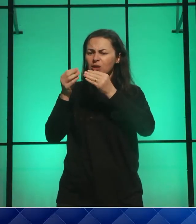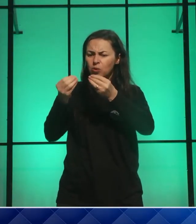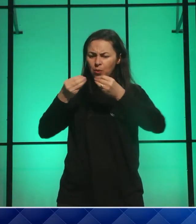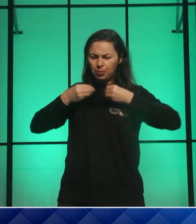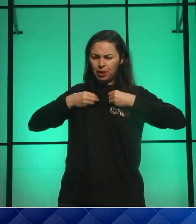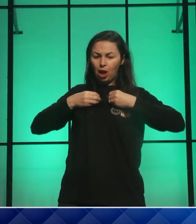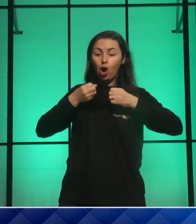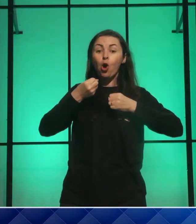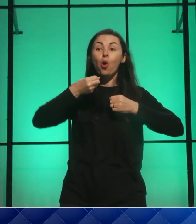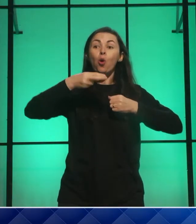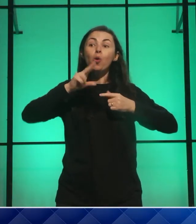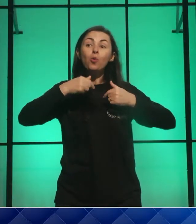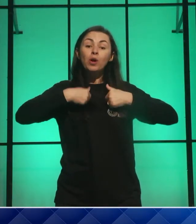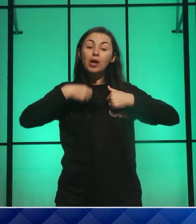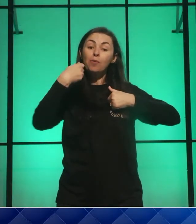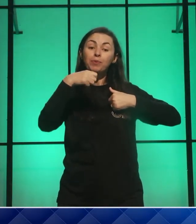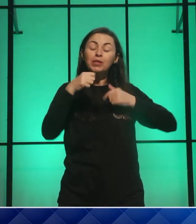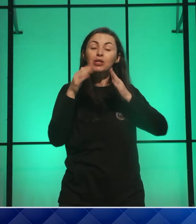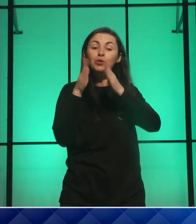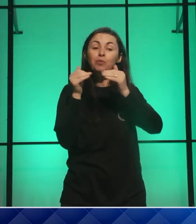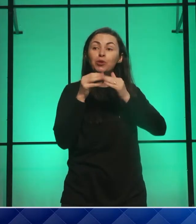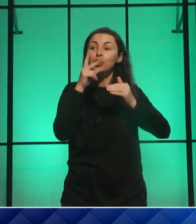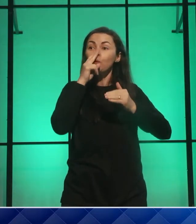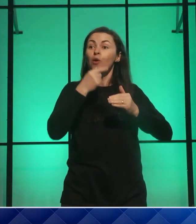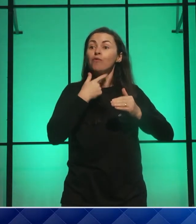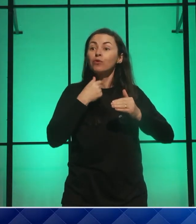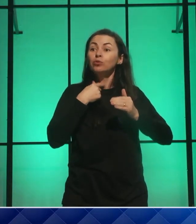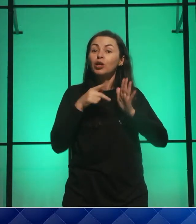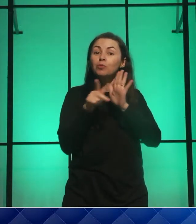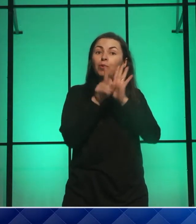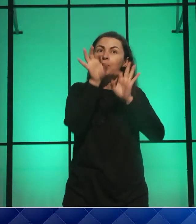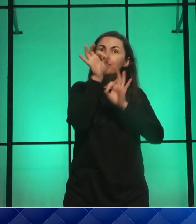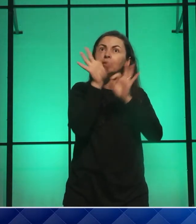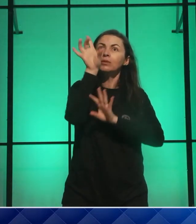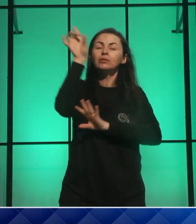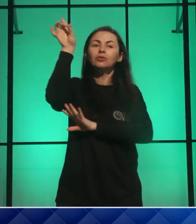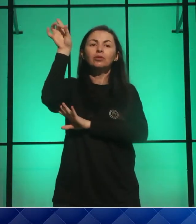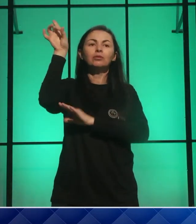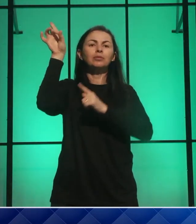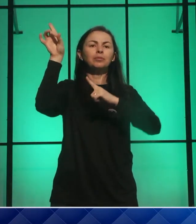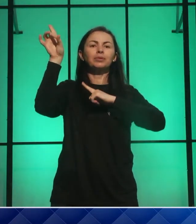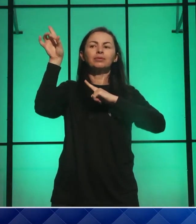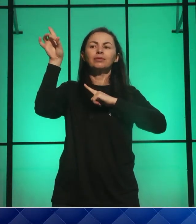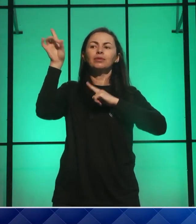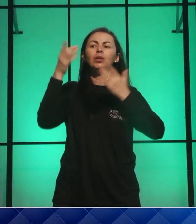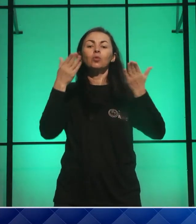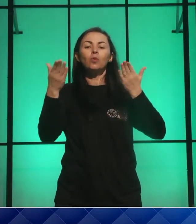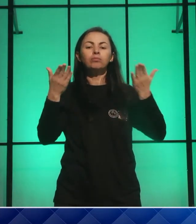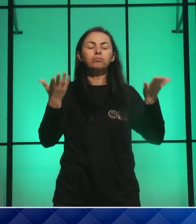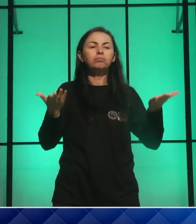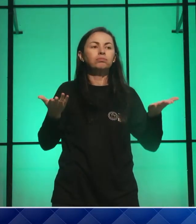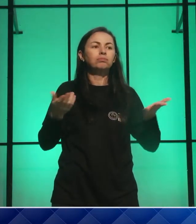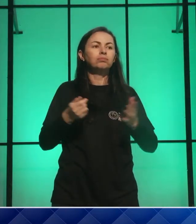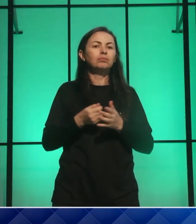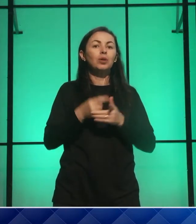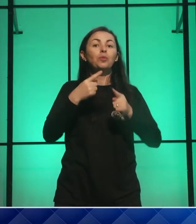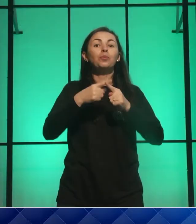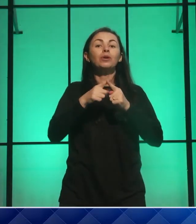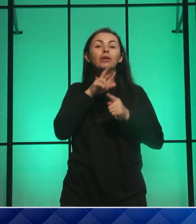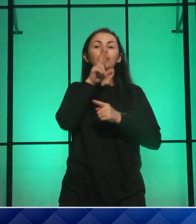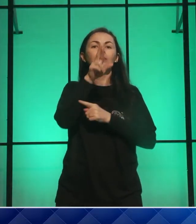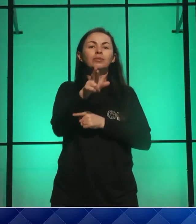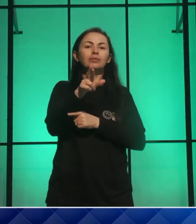ou eu preciso pedir segundo a vontade de Deus para receber? Qual dos dois? A